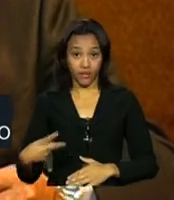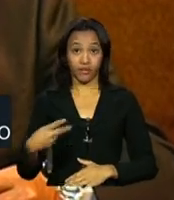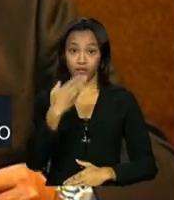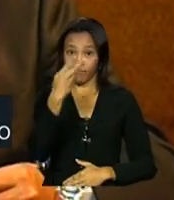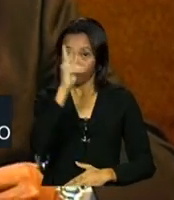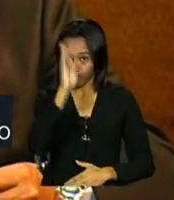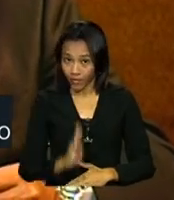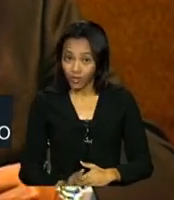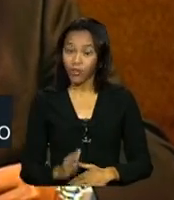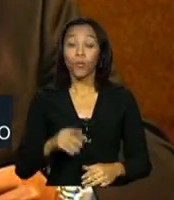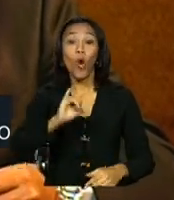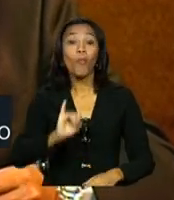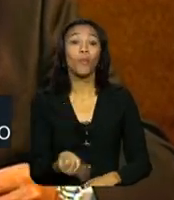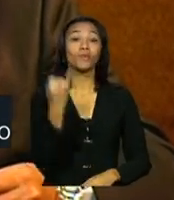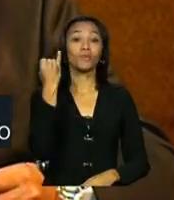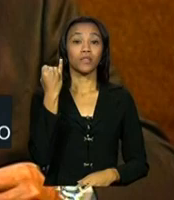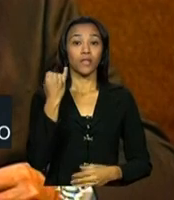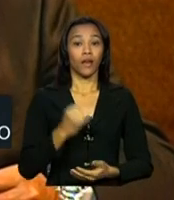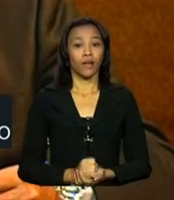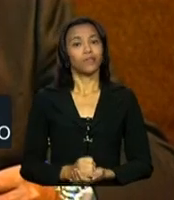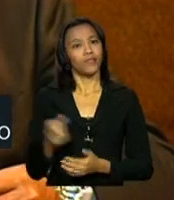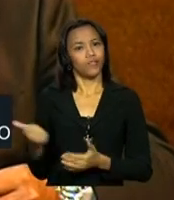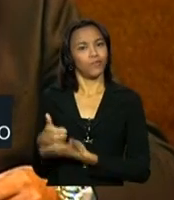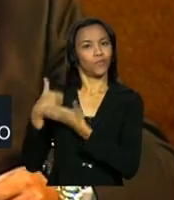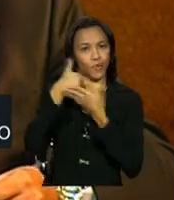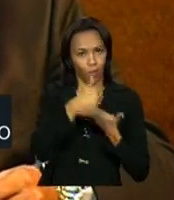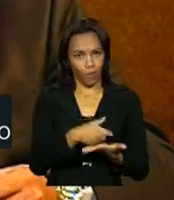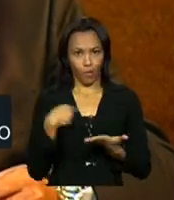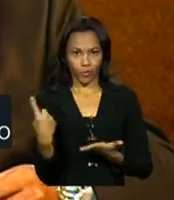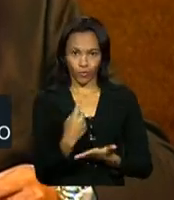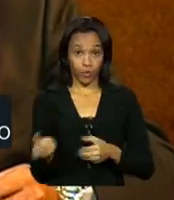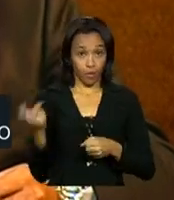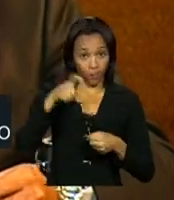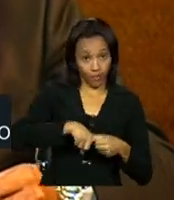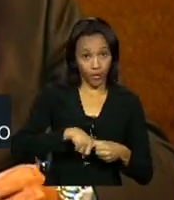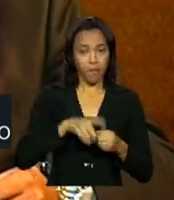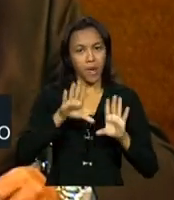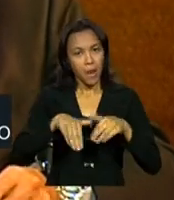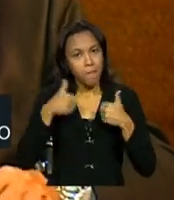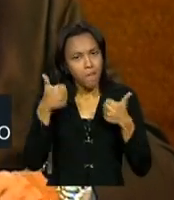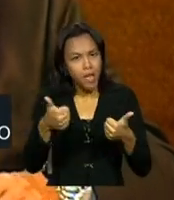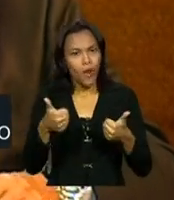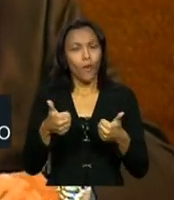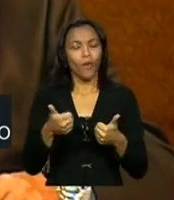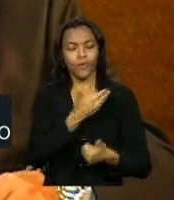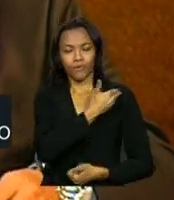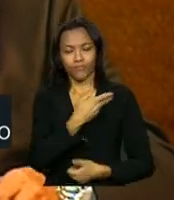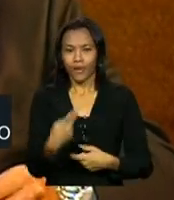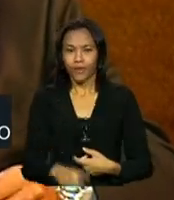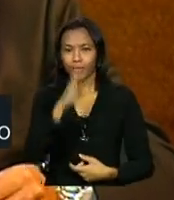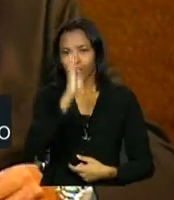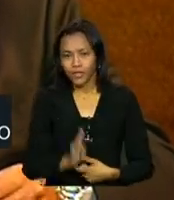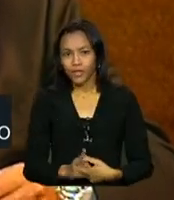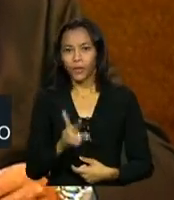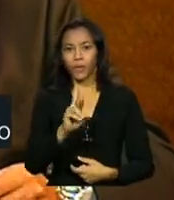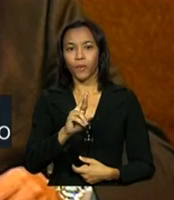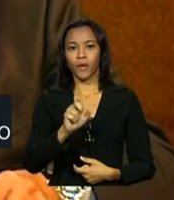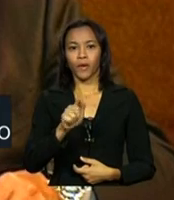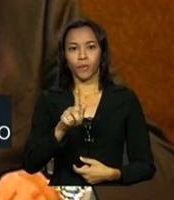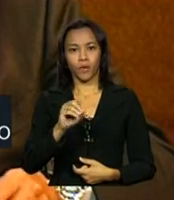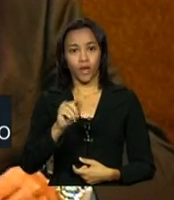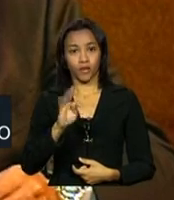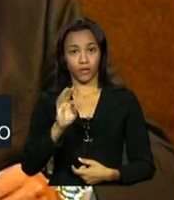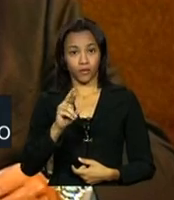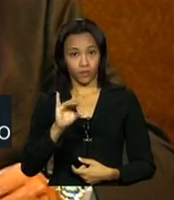pela oportunidade de atuar em parceria para melhoria regulatória no Brasil e pela iniciativa